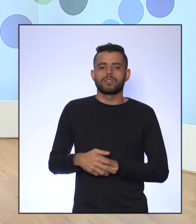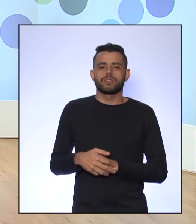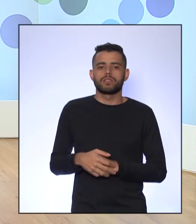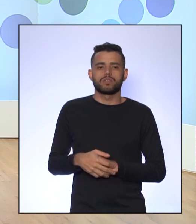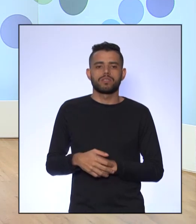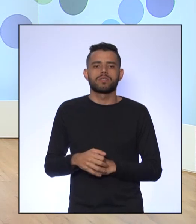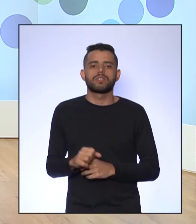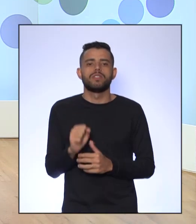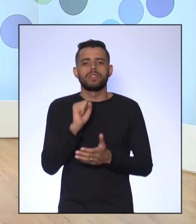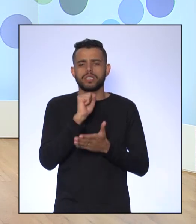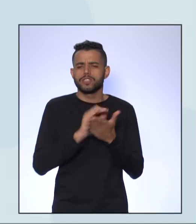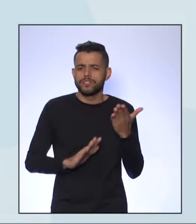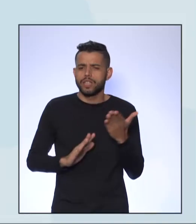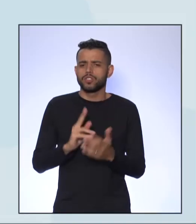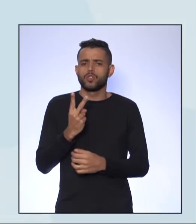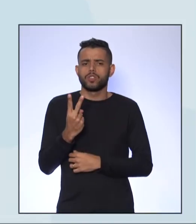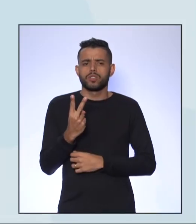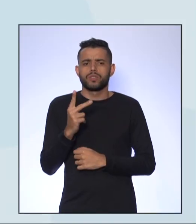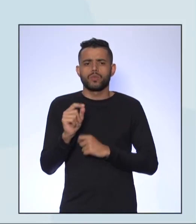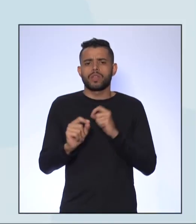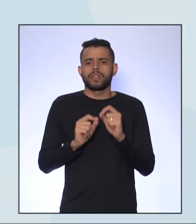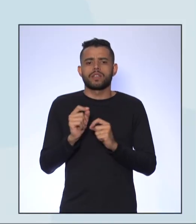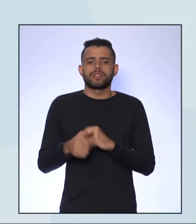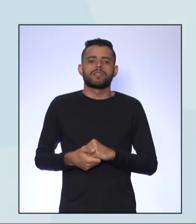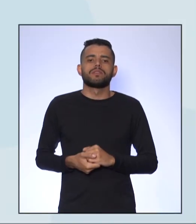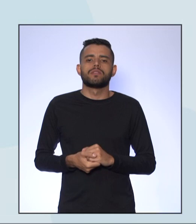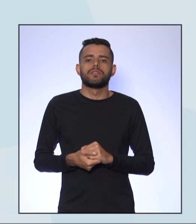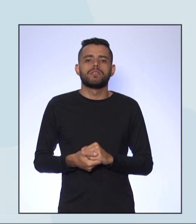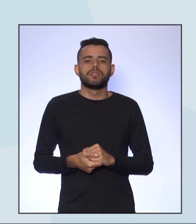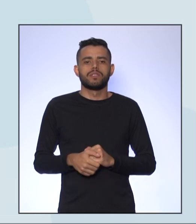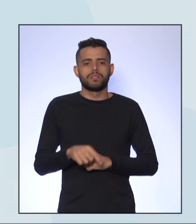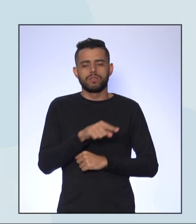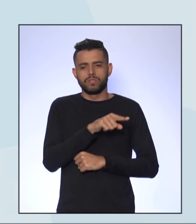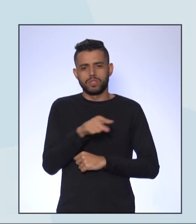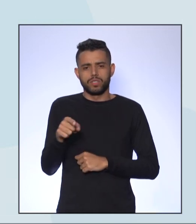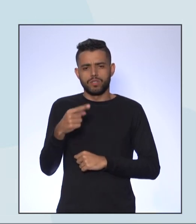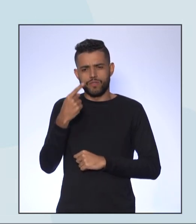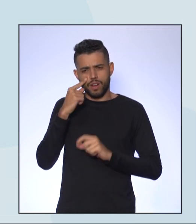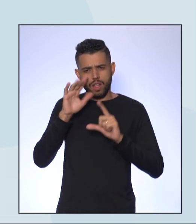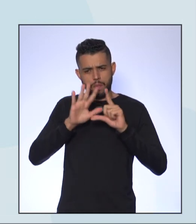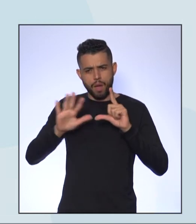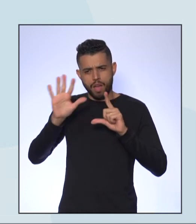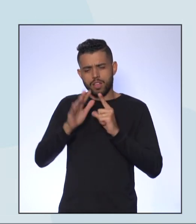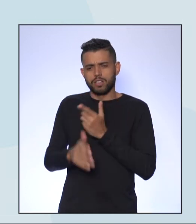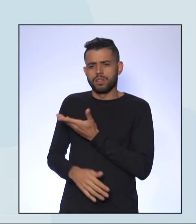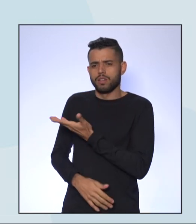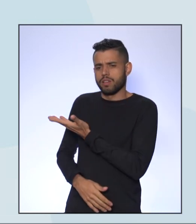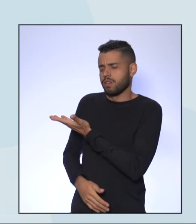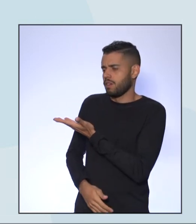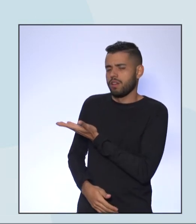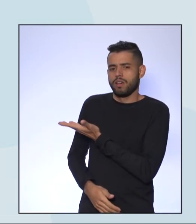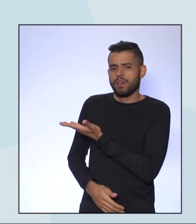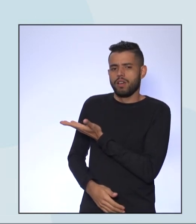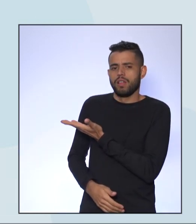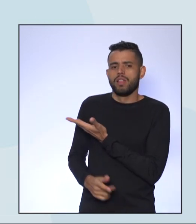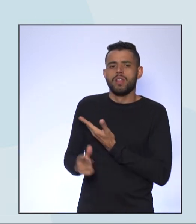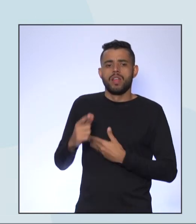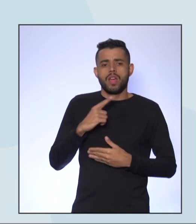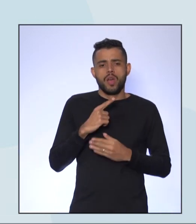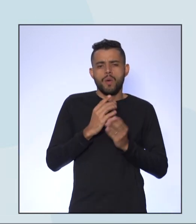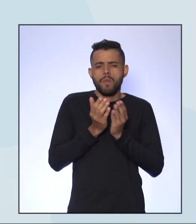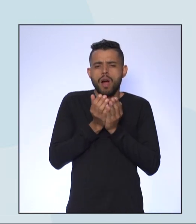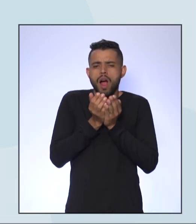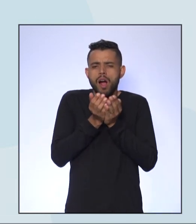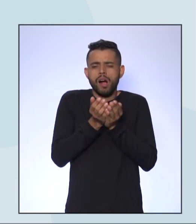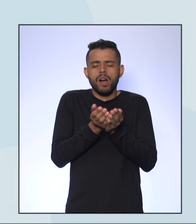na atividade 2, vocês vão verificar aí na imagem, tem um barco, está a 50 metros